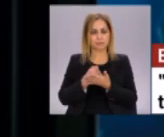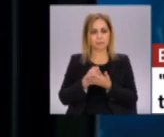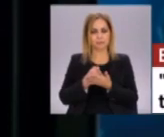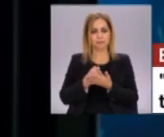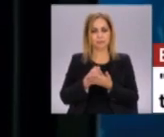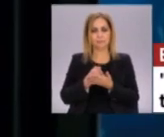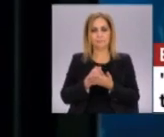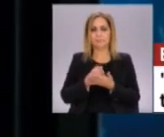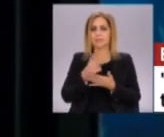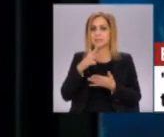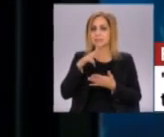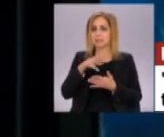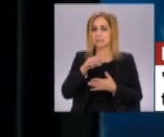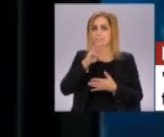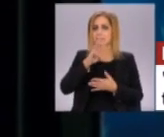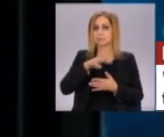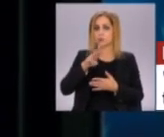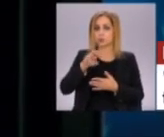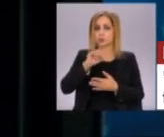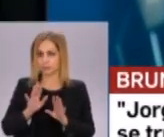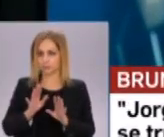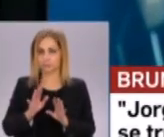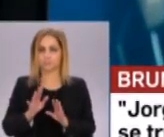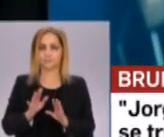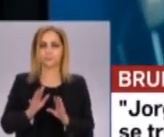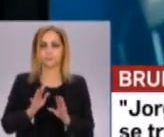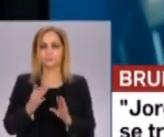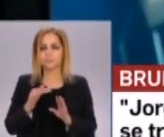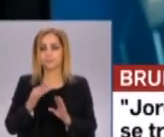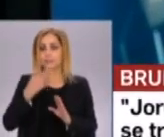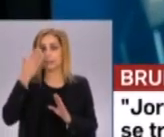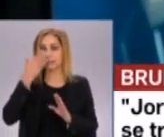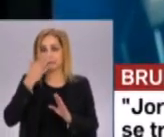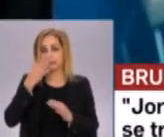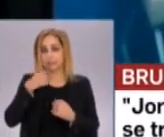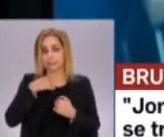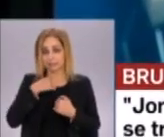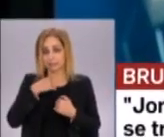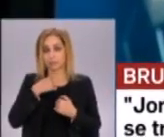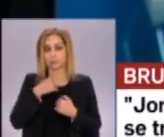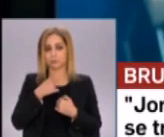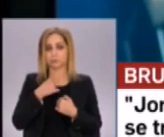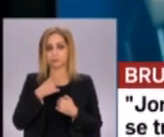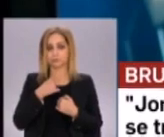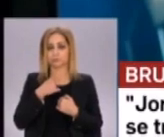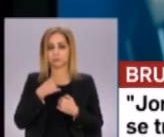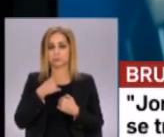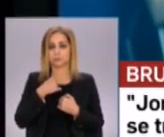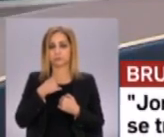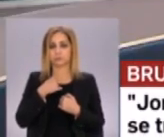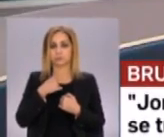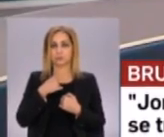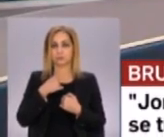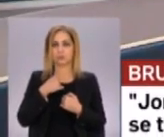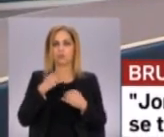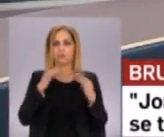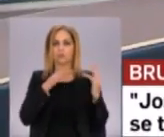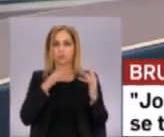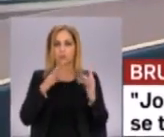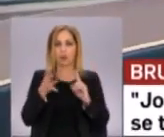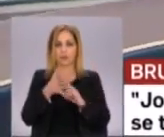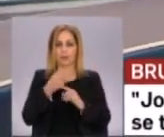116 milhões de euros investidos na equipe mas no dia em que eu achasse que o futebol é